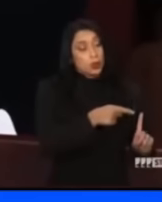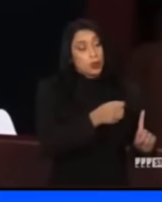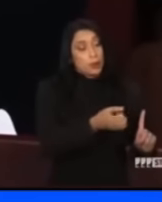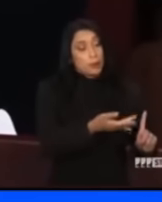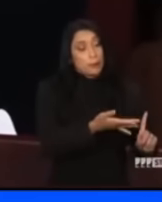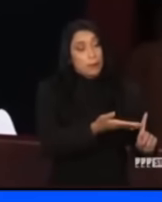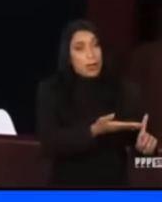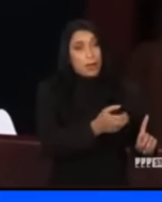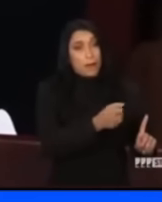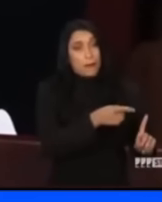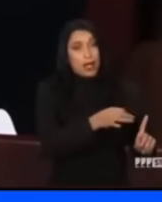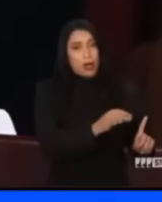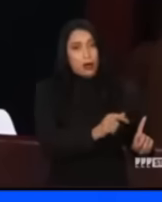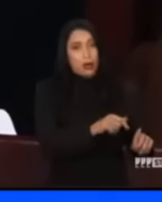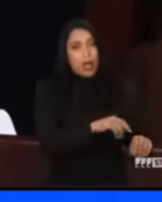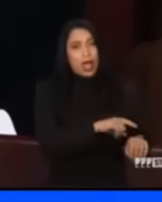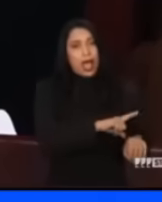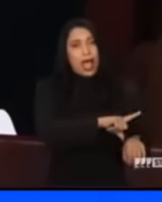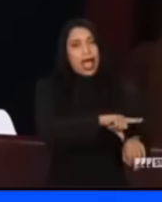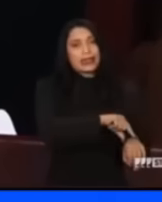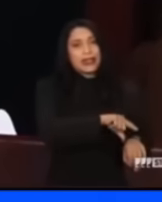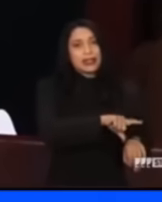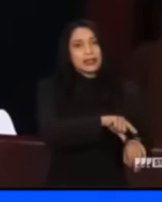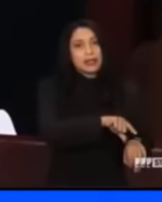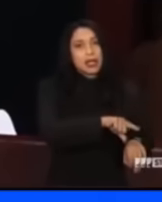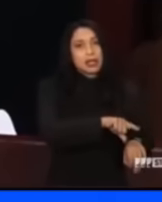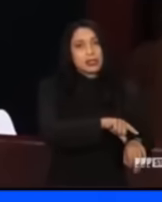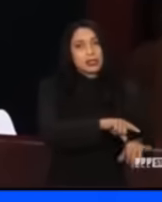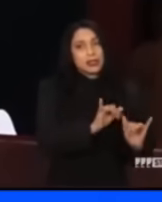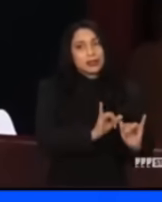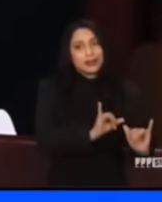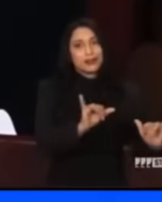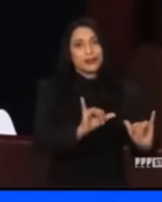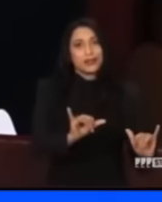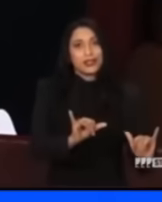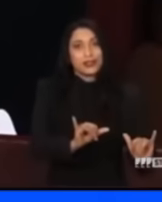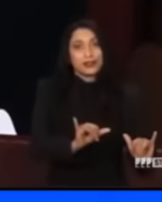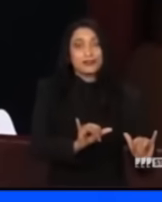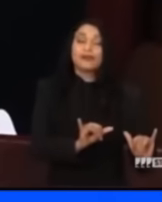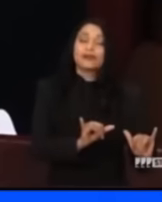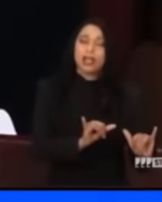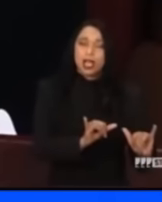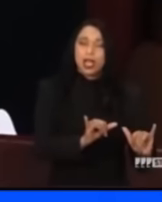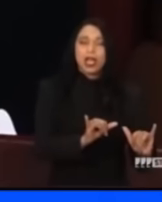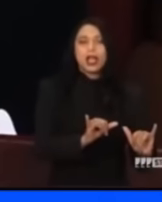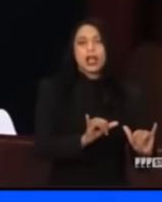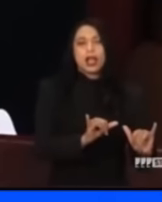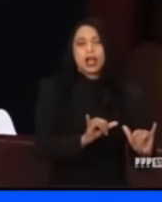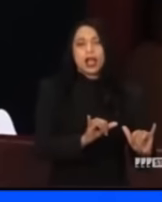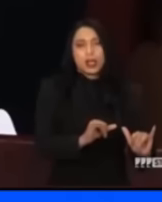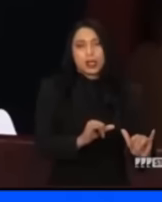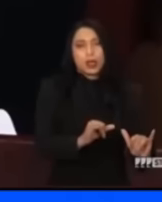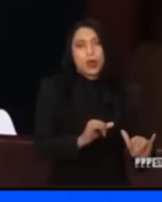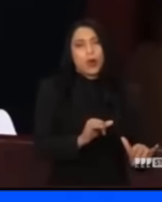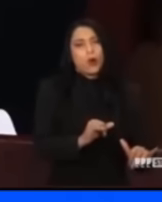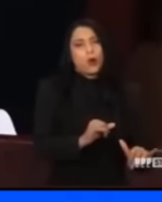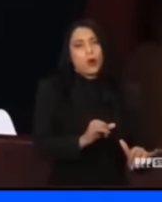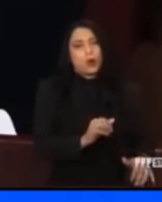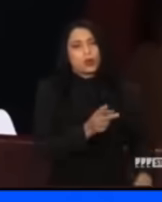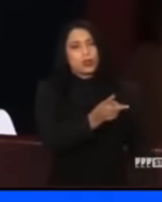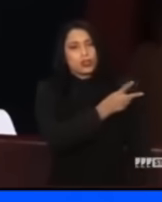passou a atrasar essa divulgação. E aqui, tanto o comandante do Exército,